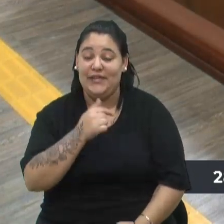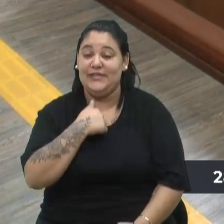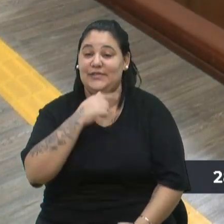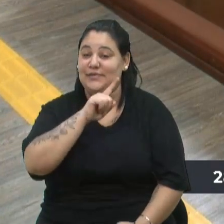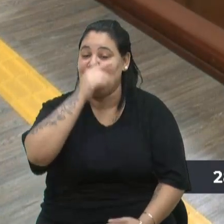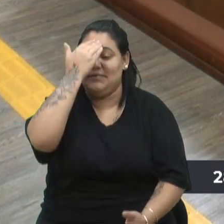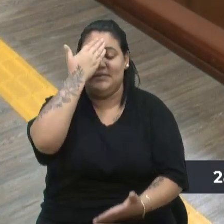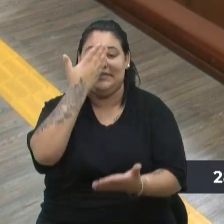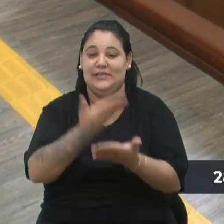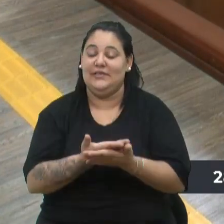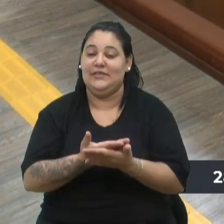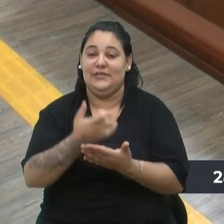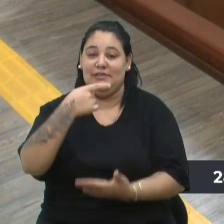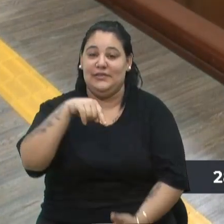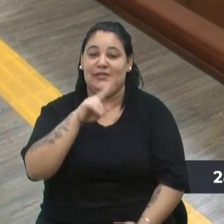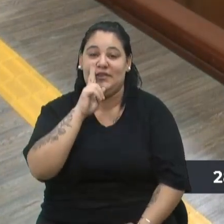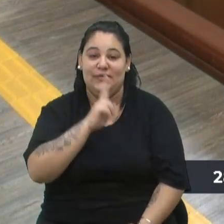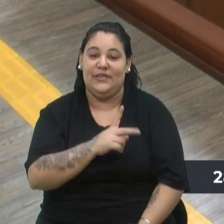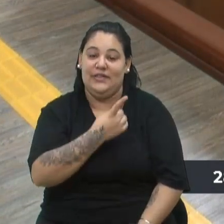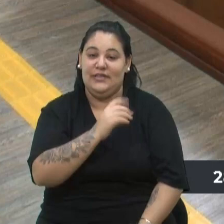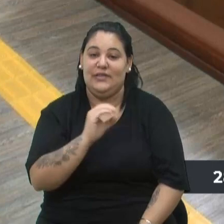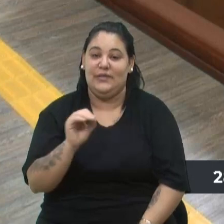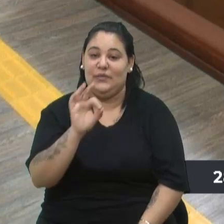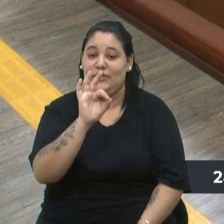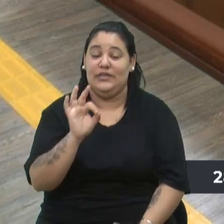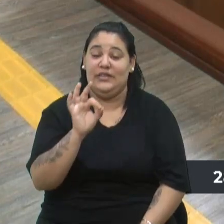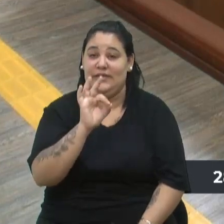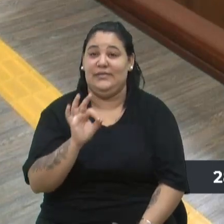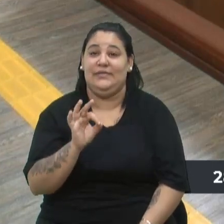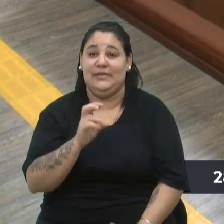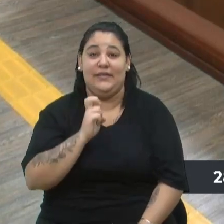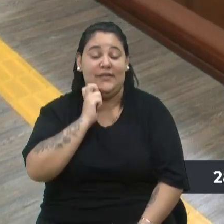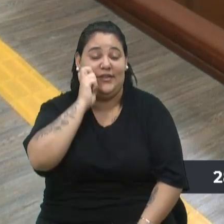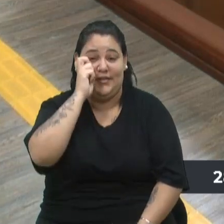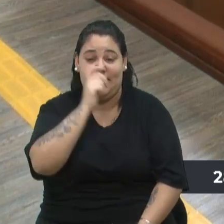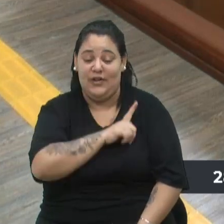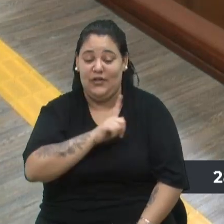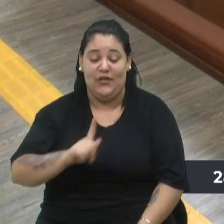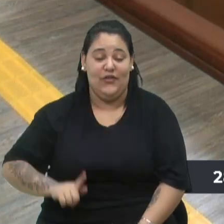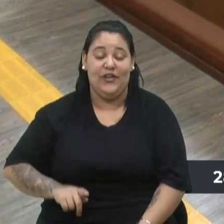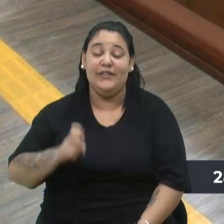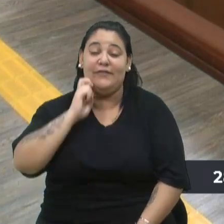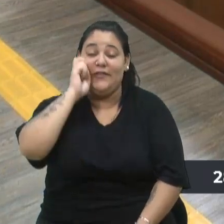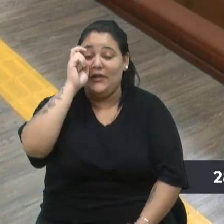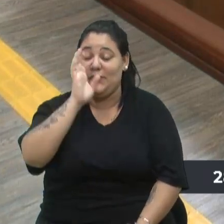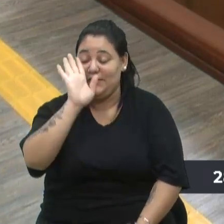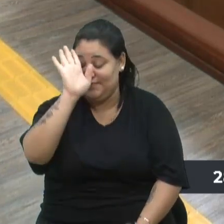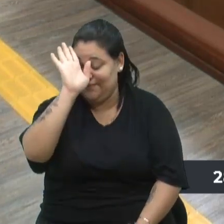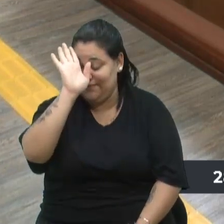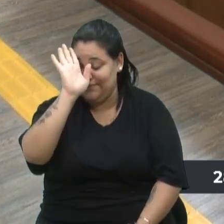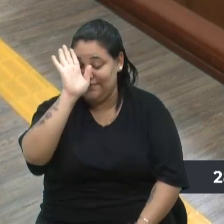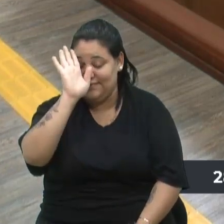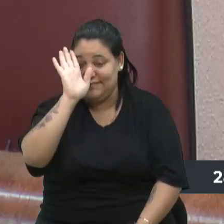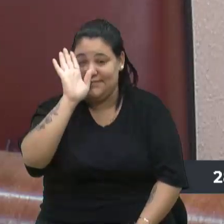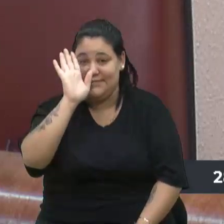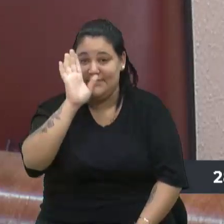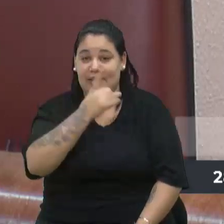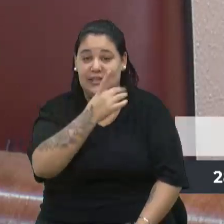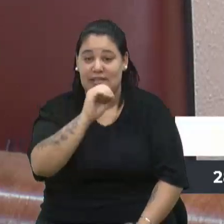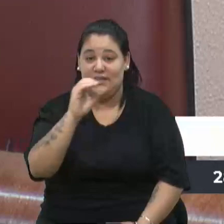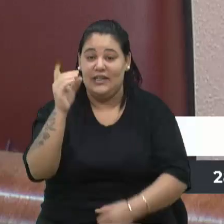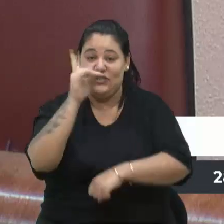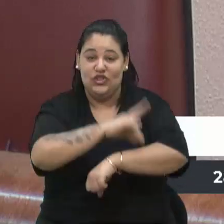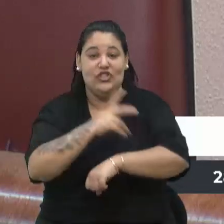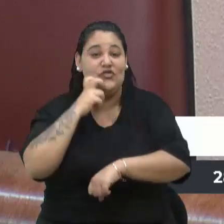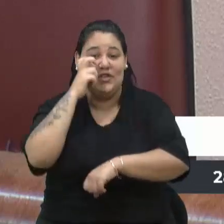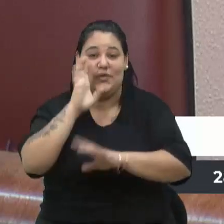gente ver o 100% da fiasqueira. O governo da fiasqueira. Esse é o nome certinho. 100 dias de fiasqueira.